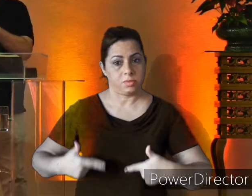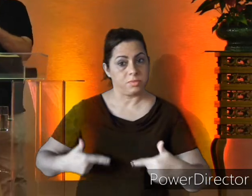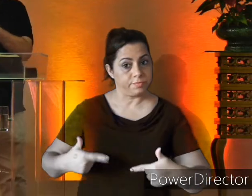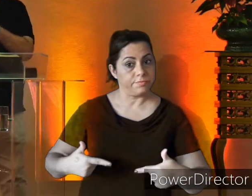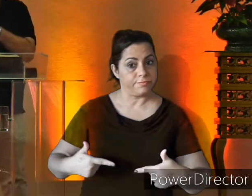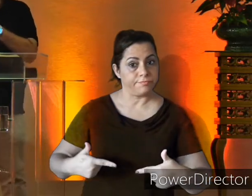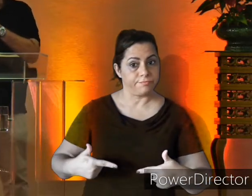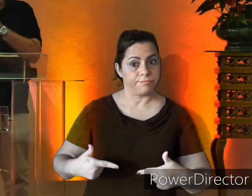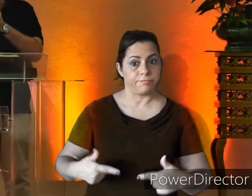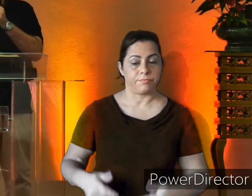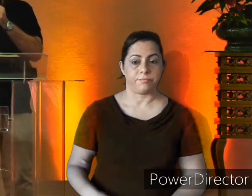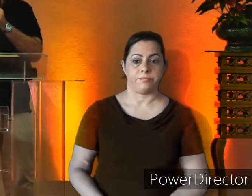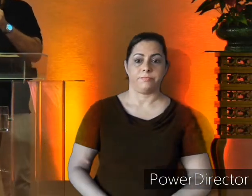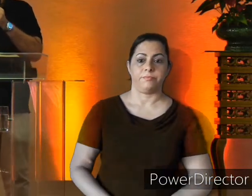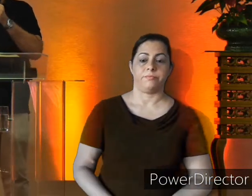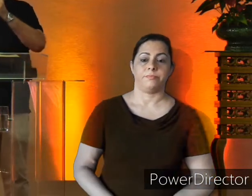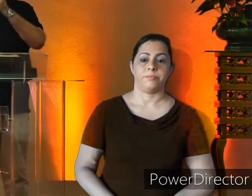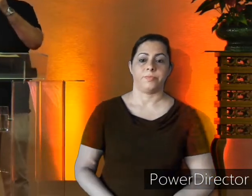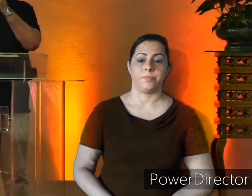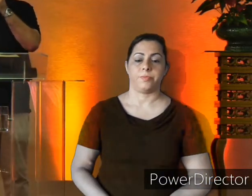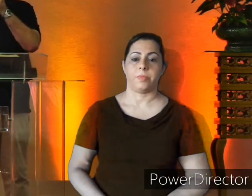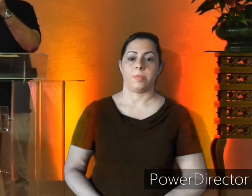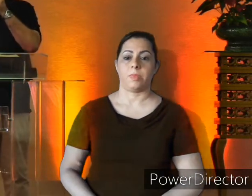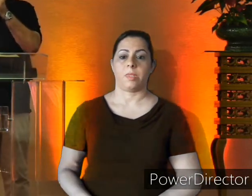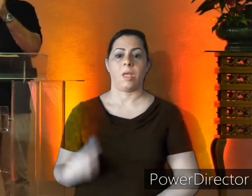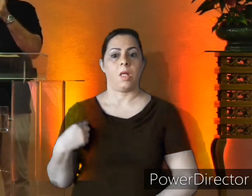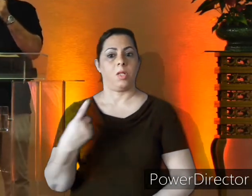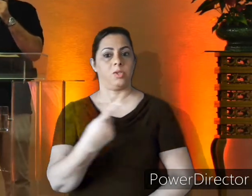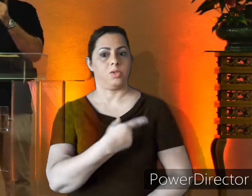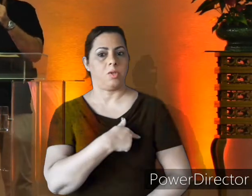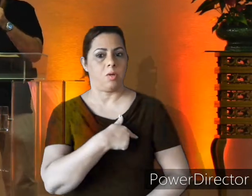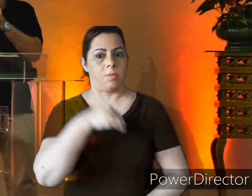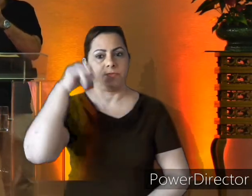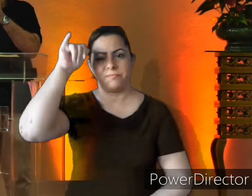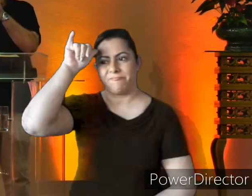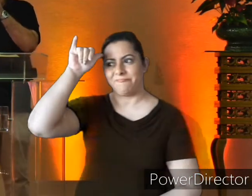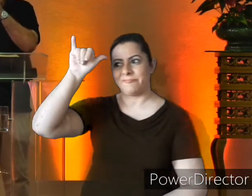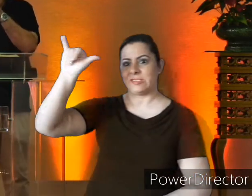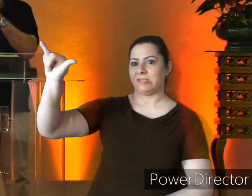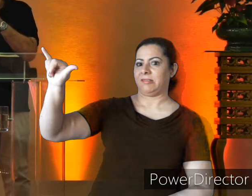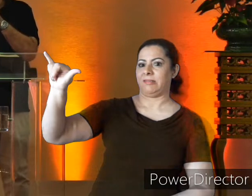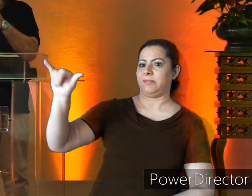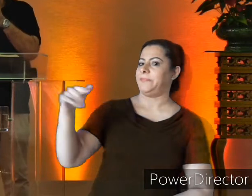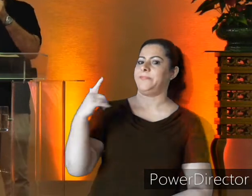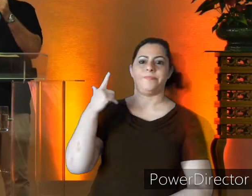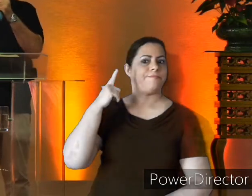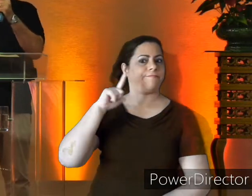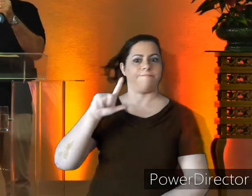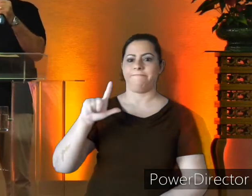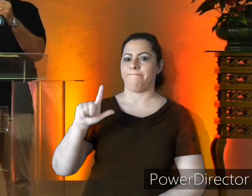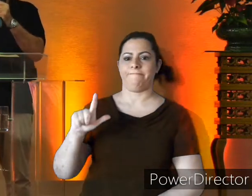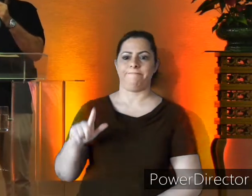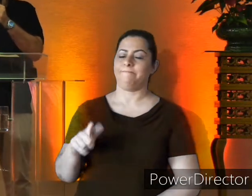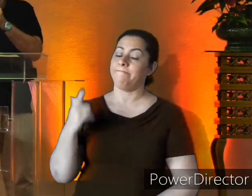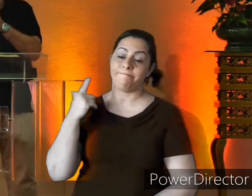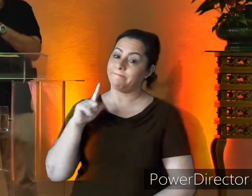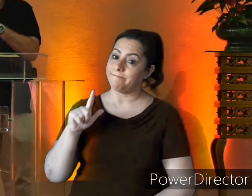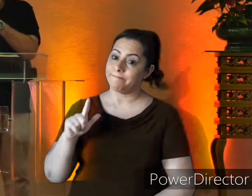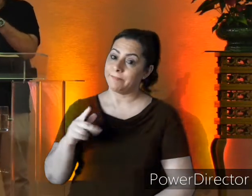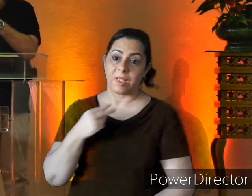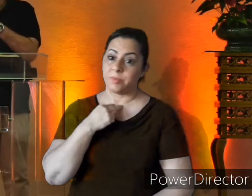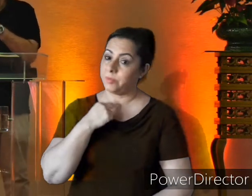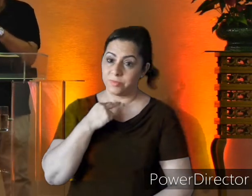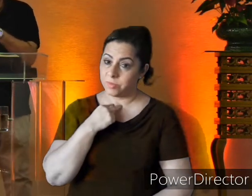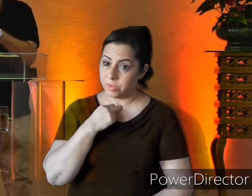guerra e não há como o homem se abster dela, não há como o homem